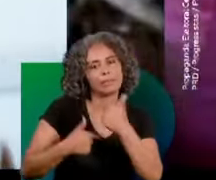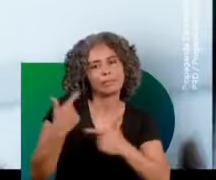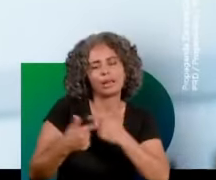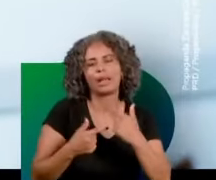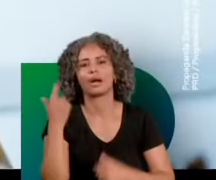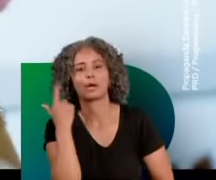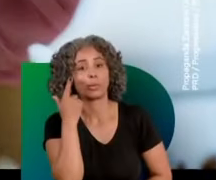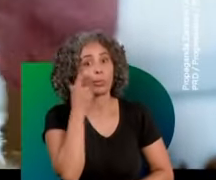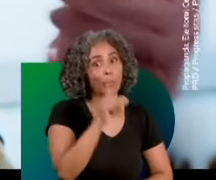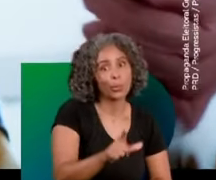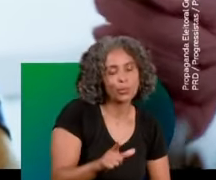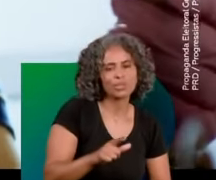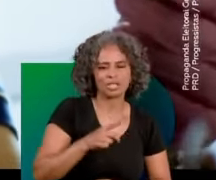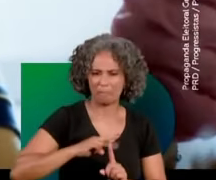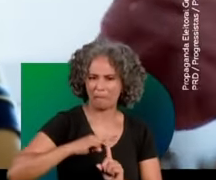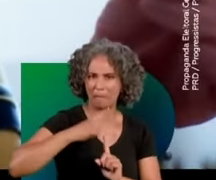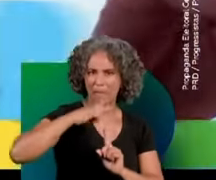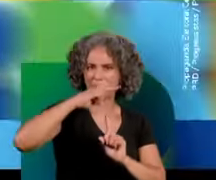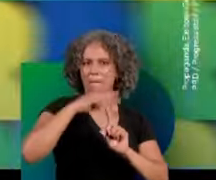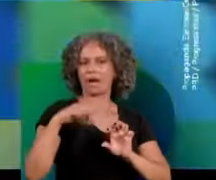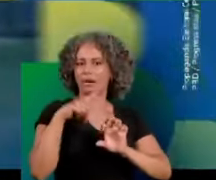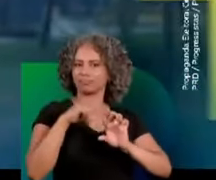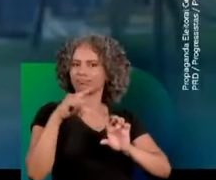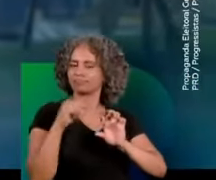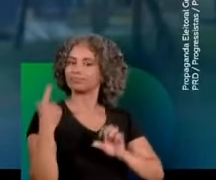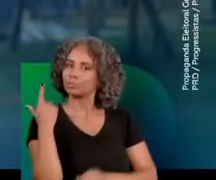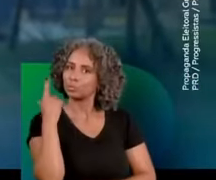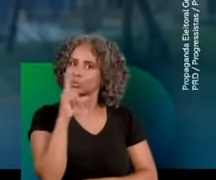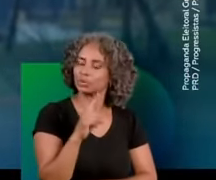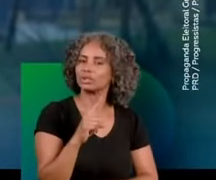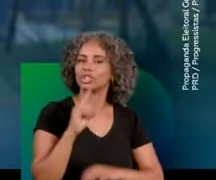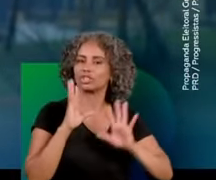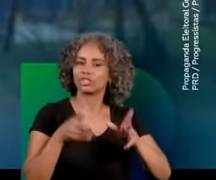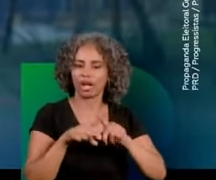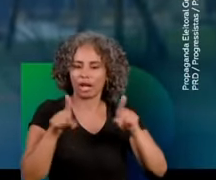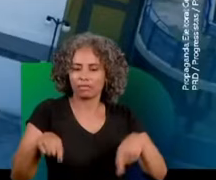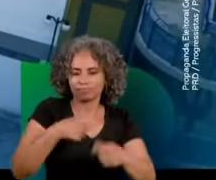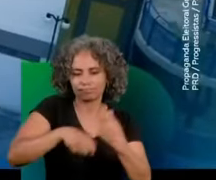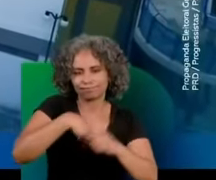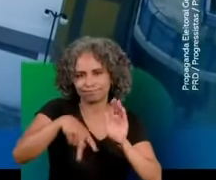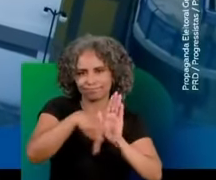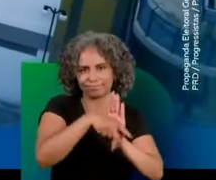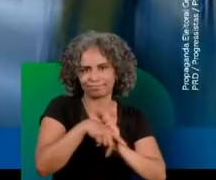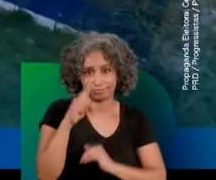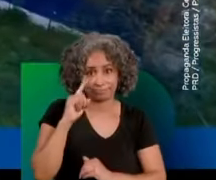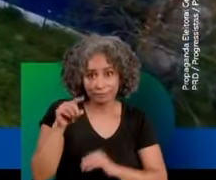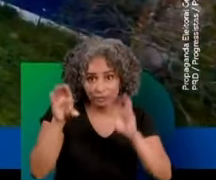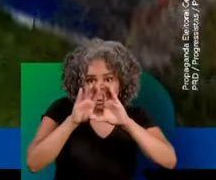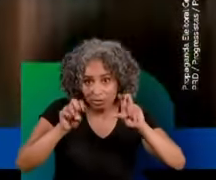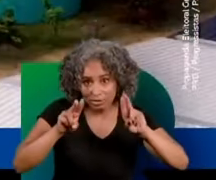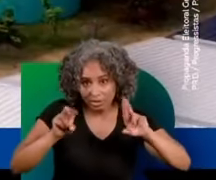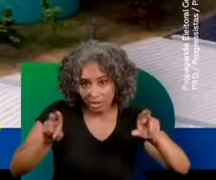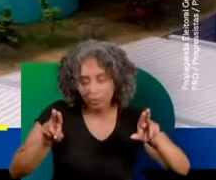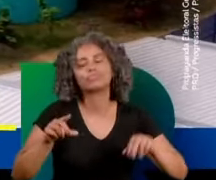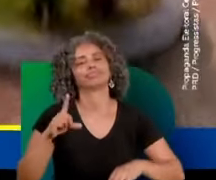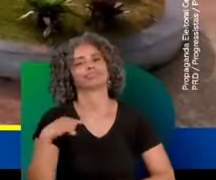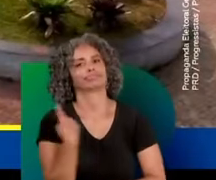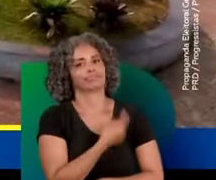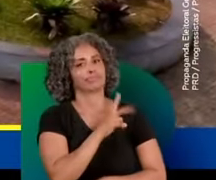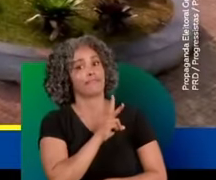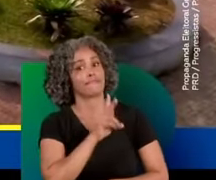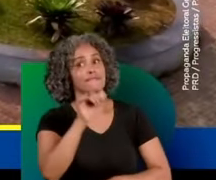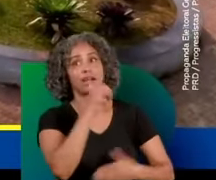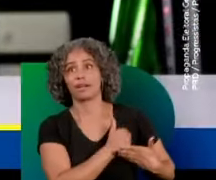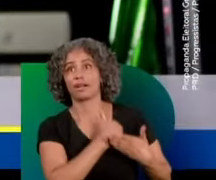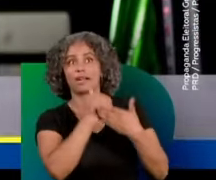querem empreender e ter o seu próprio negócio. Pessoal, tá vendo esse céu? Nós vamos levar para todos os céus o